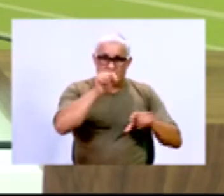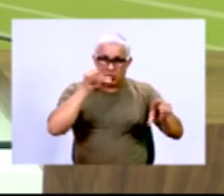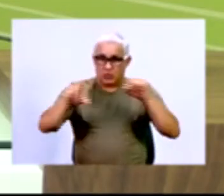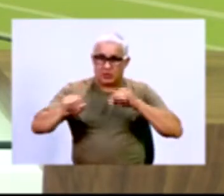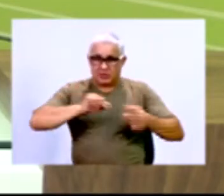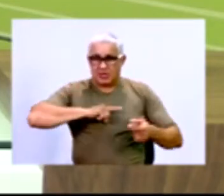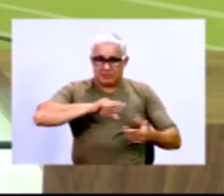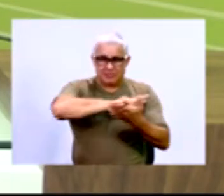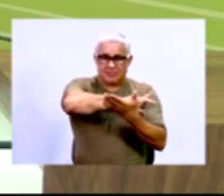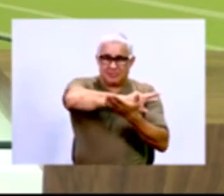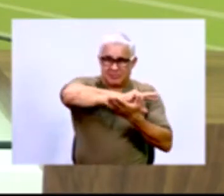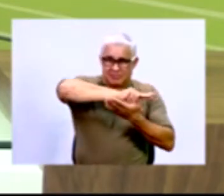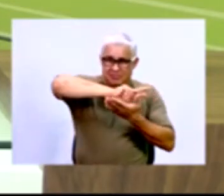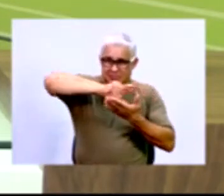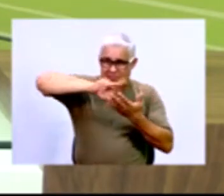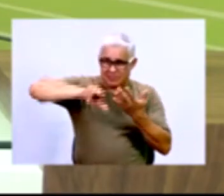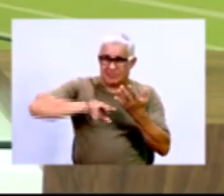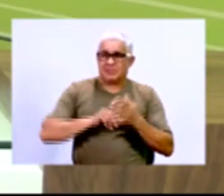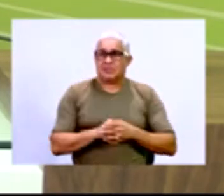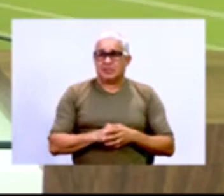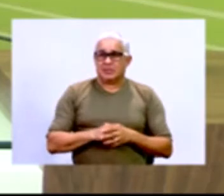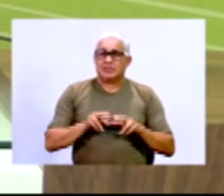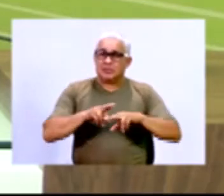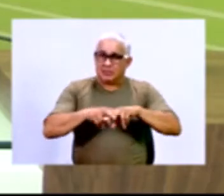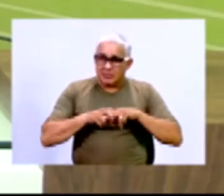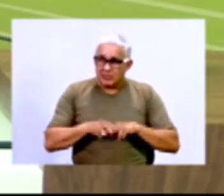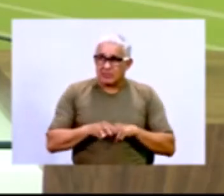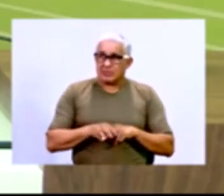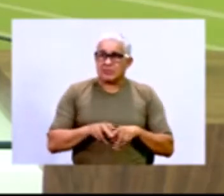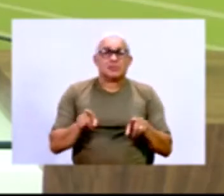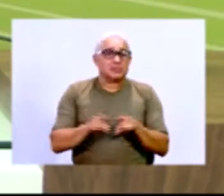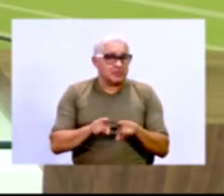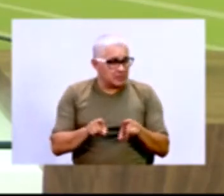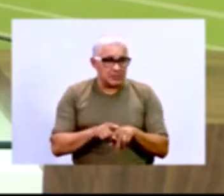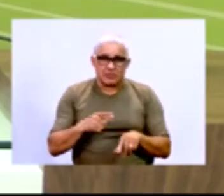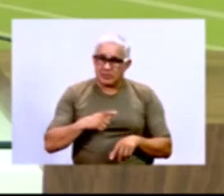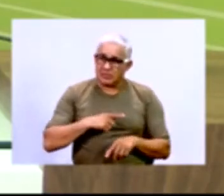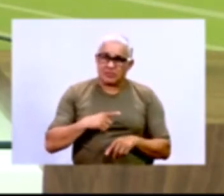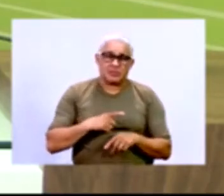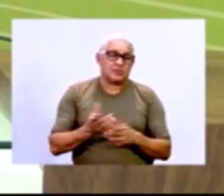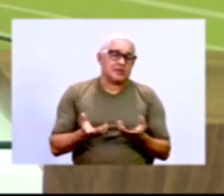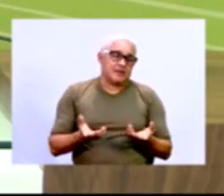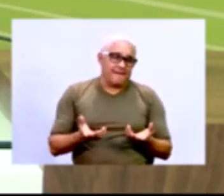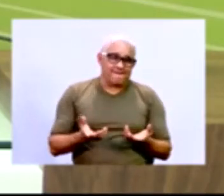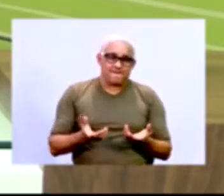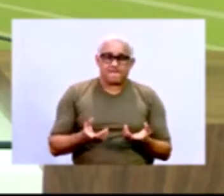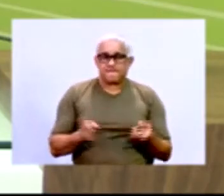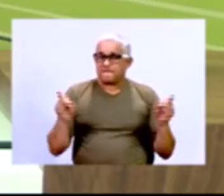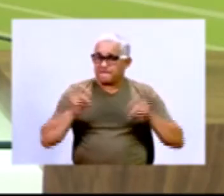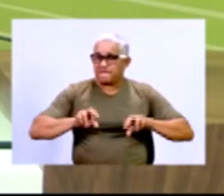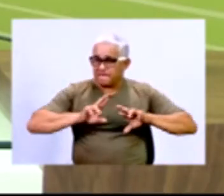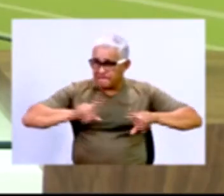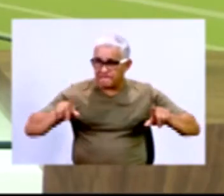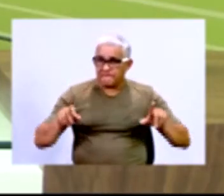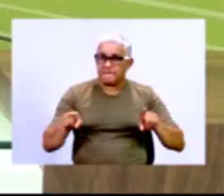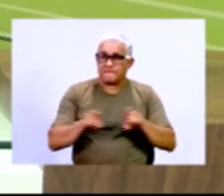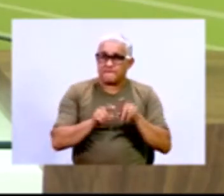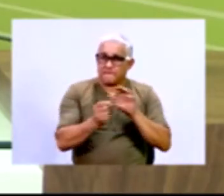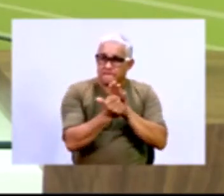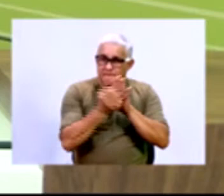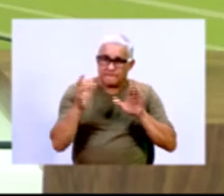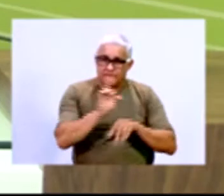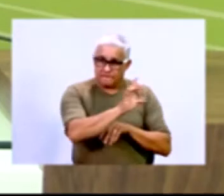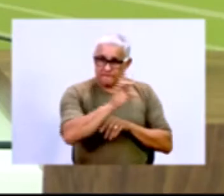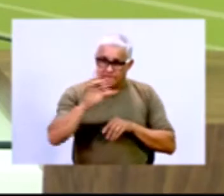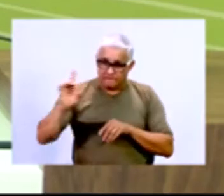diversidade de formatos é pela a diversidade de dispositivos que nós temos, de aplicações. Então, para cada